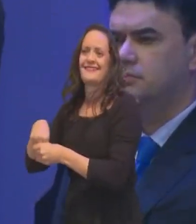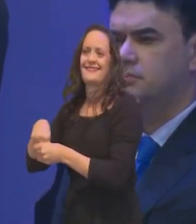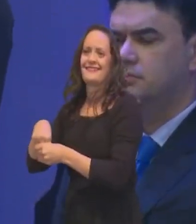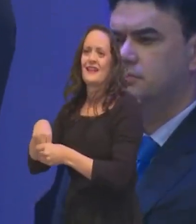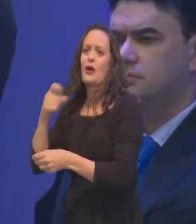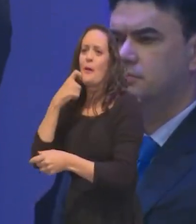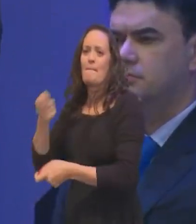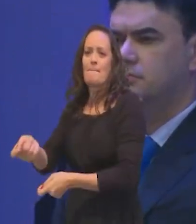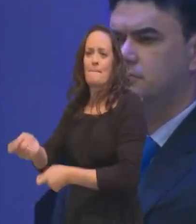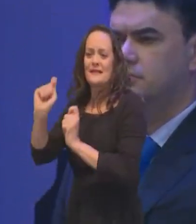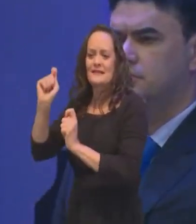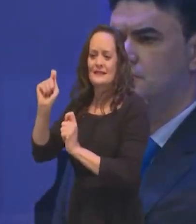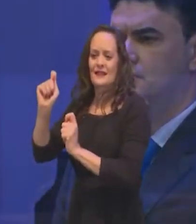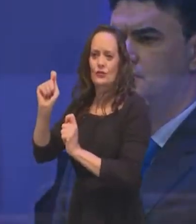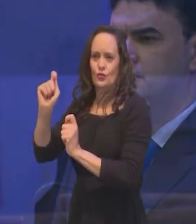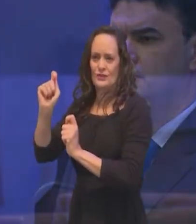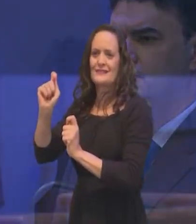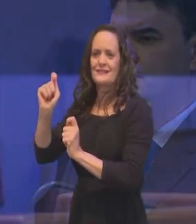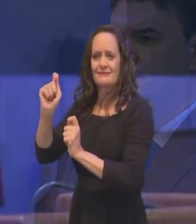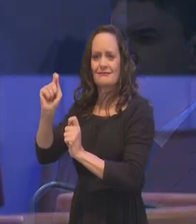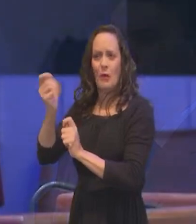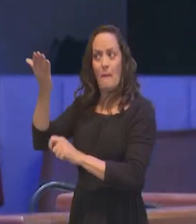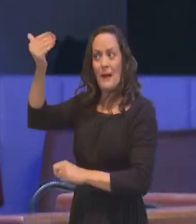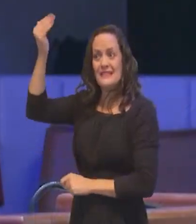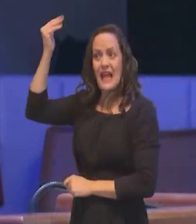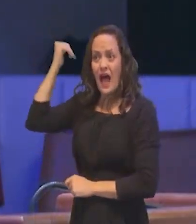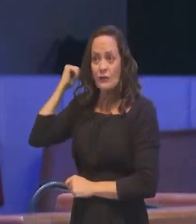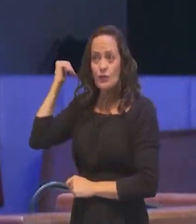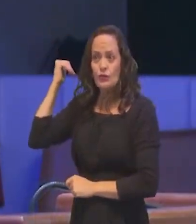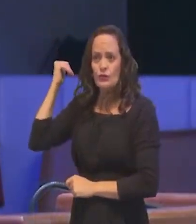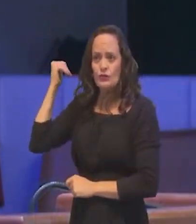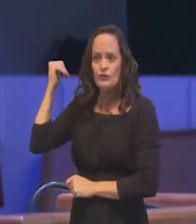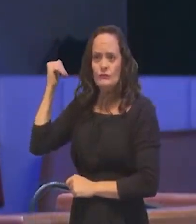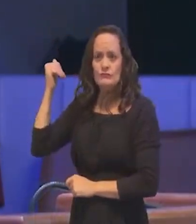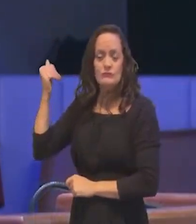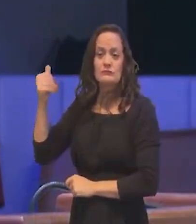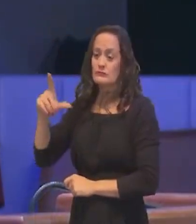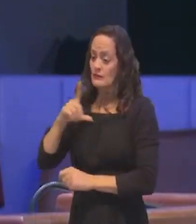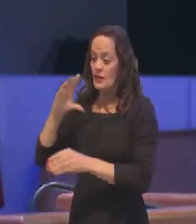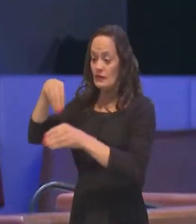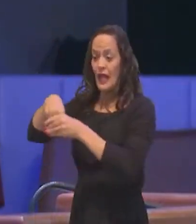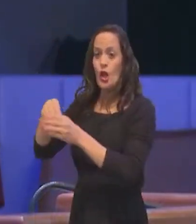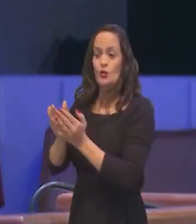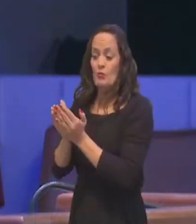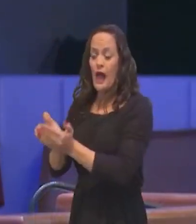pescadores na época de Cristo, a igreja dentro de um barco.